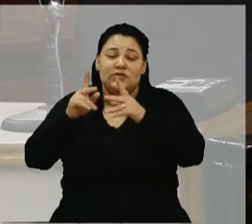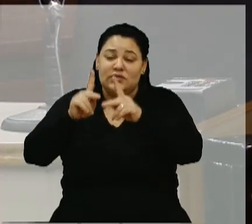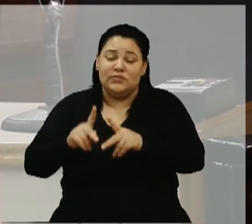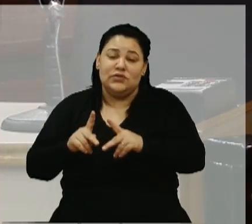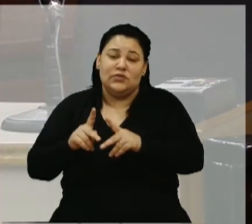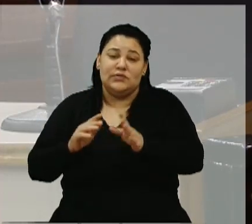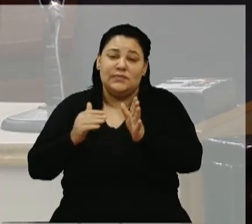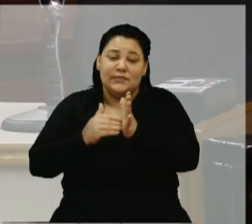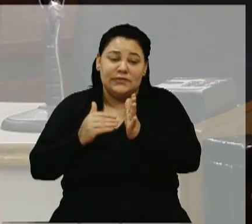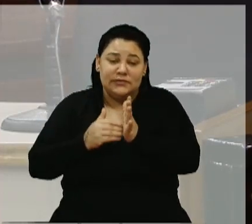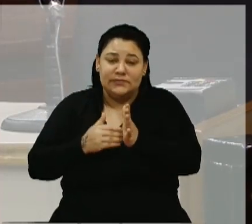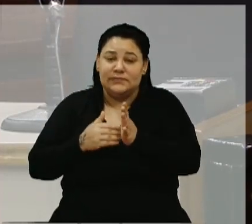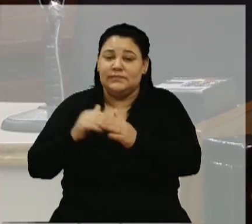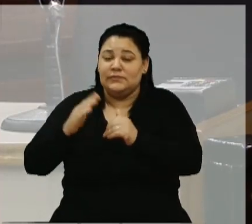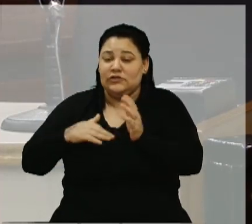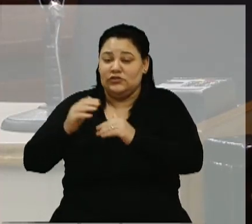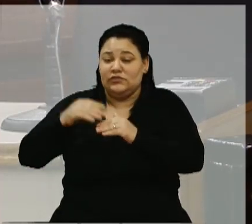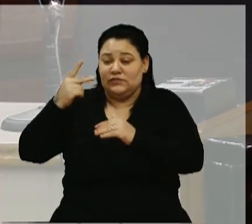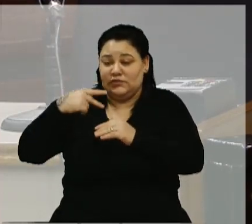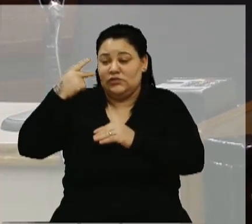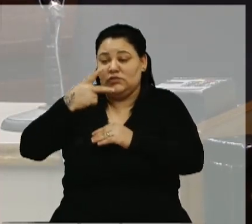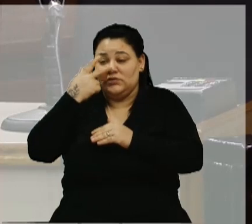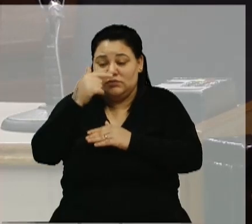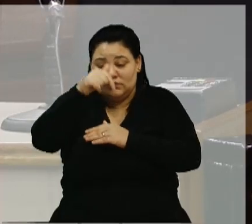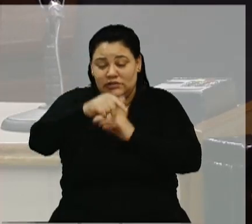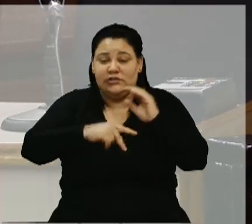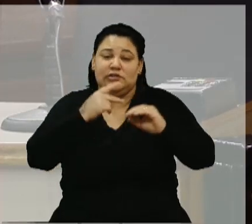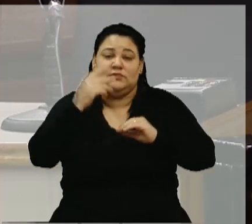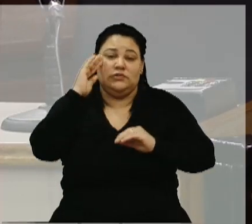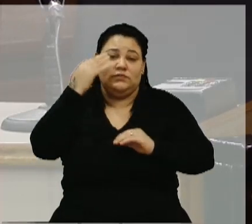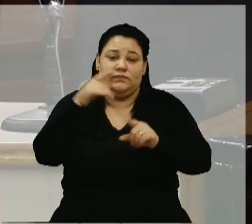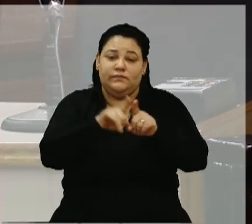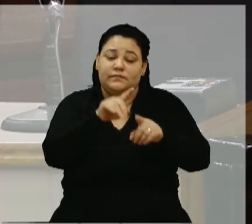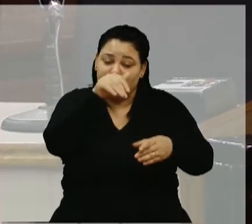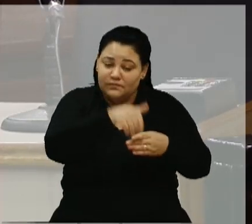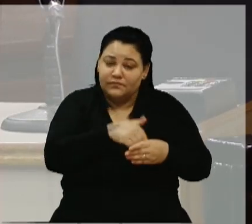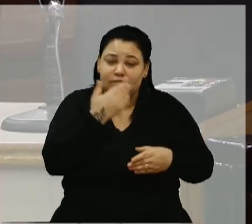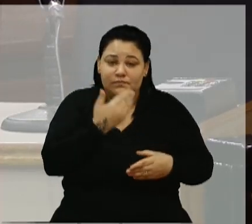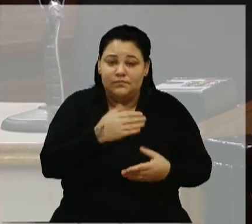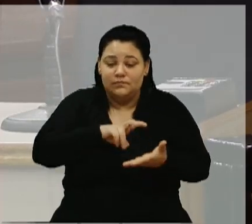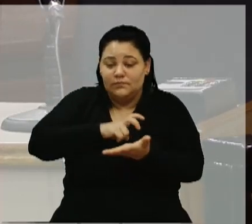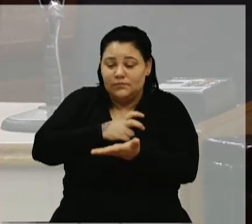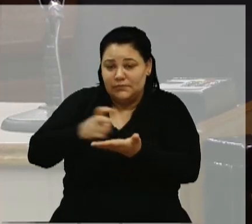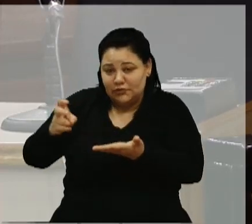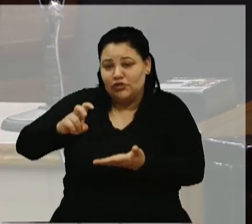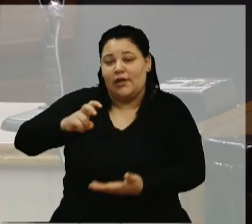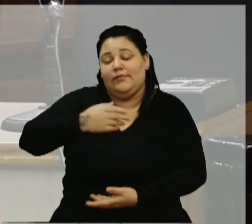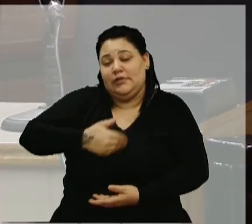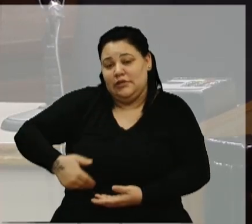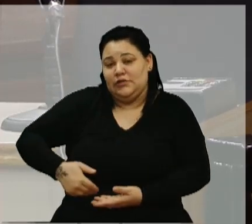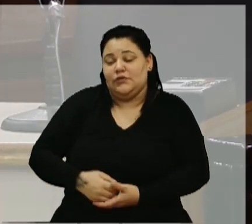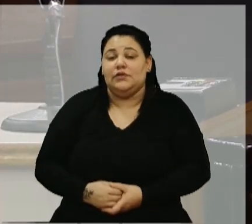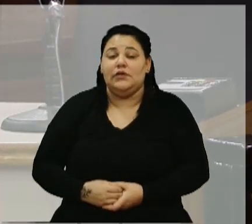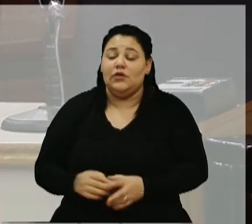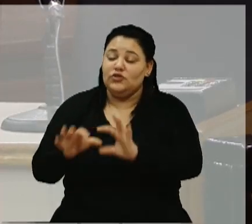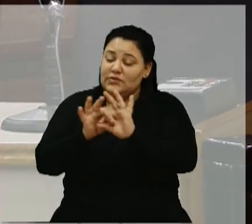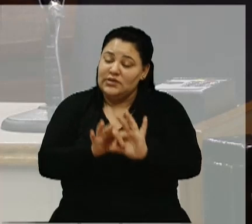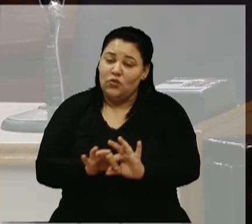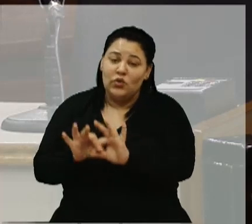minimamente praticado por vereadores, como nesse ato de moção. Com a união de esforços entre agentes políticos e a sociedade,